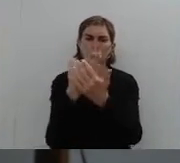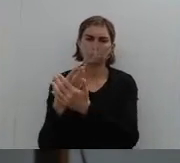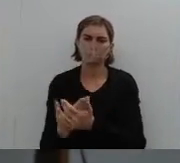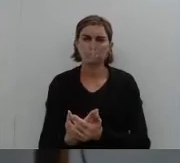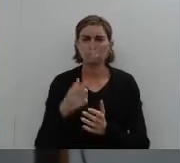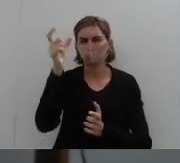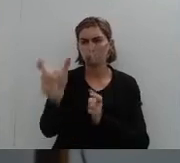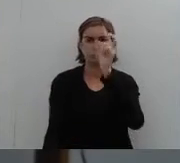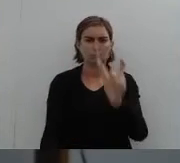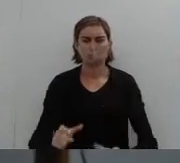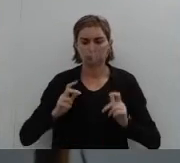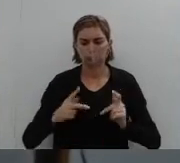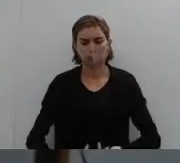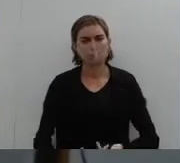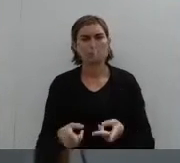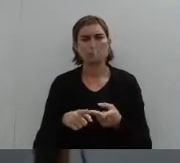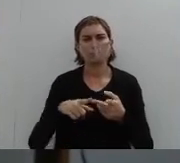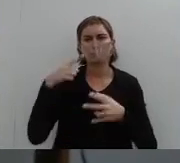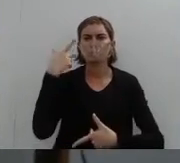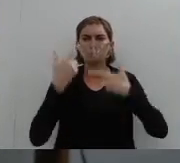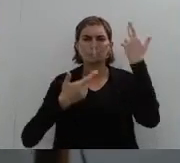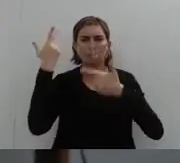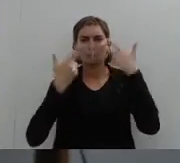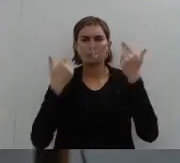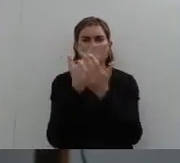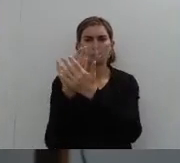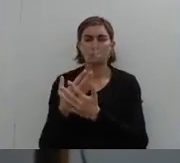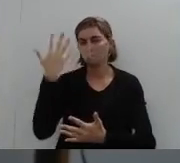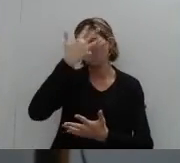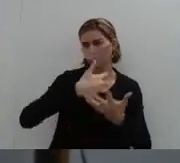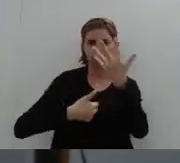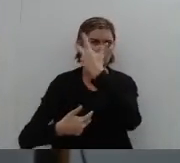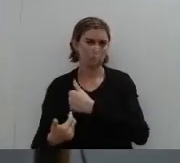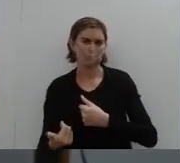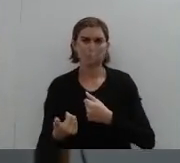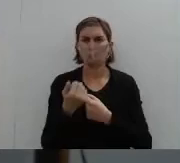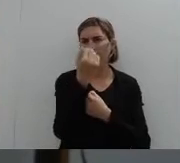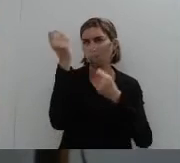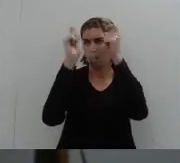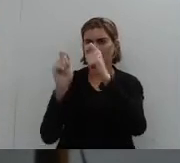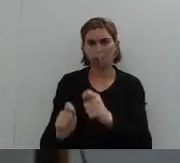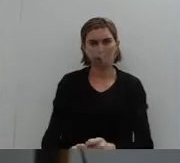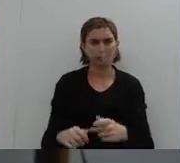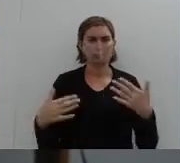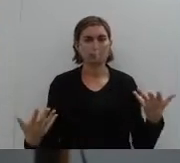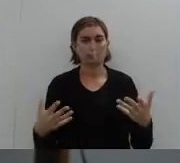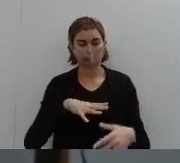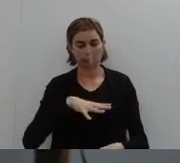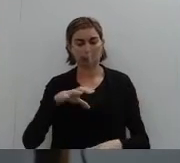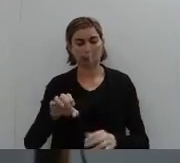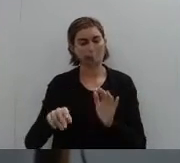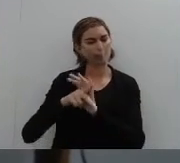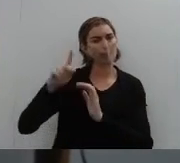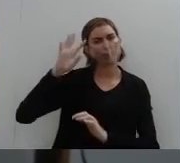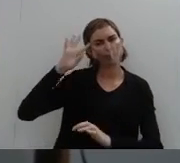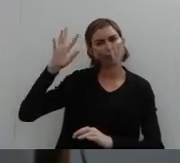o ser, assim como tem a estética, que é o estudo sobre a beleza, sobre as artes. A ética é a parte da